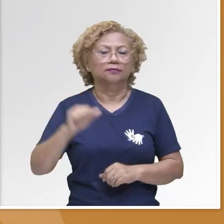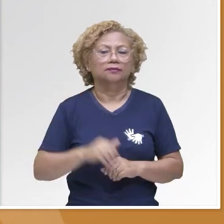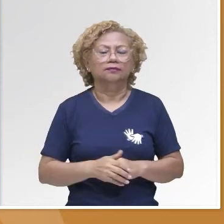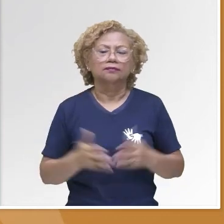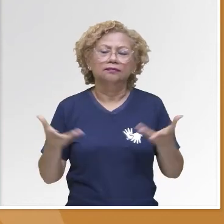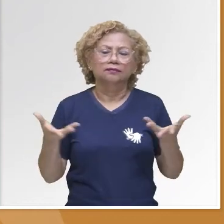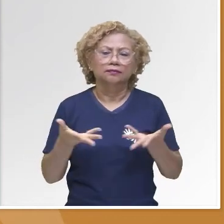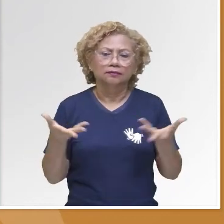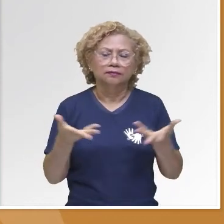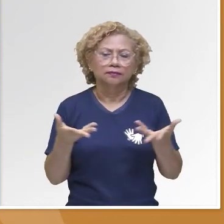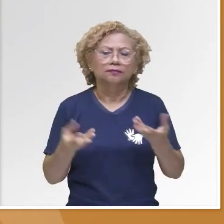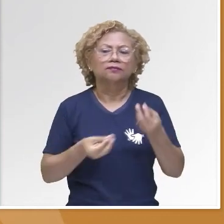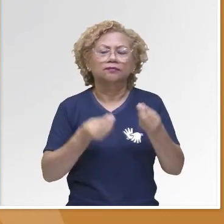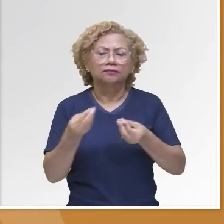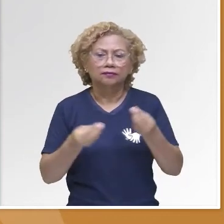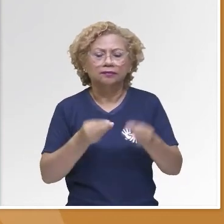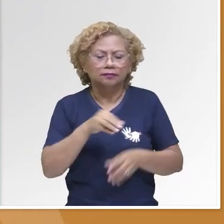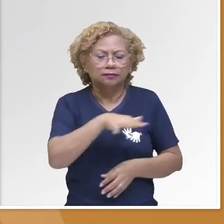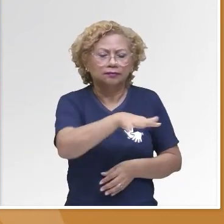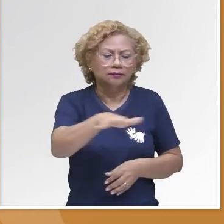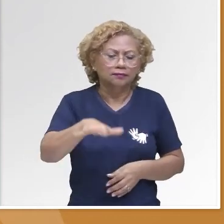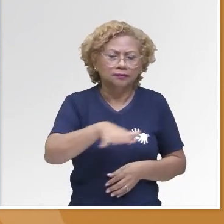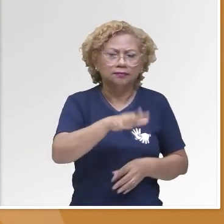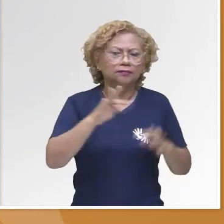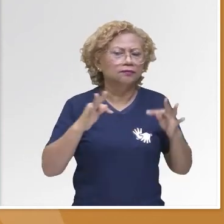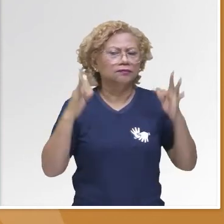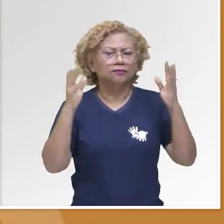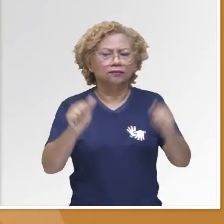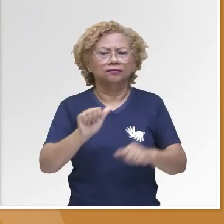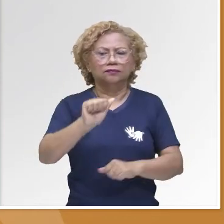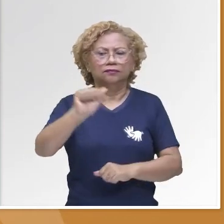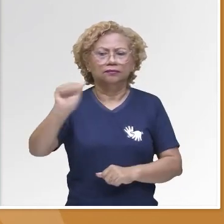continente asiático? Vamos observar um mapa, então.